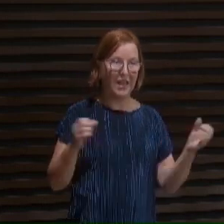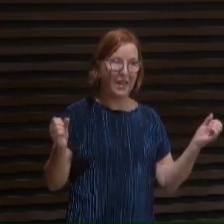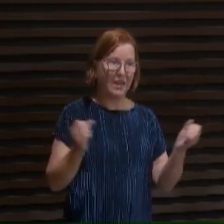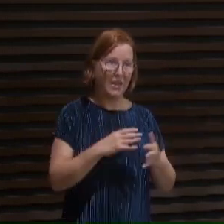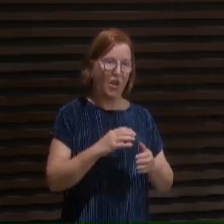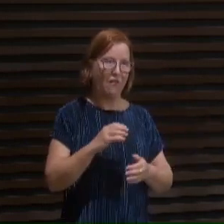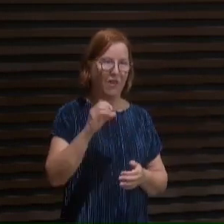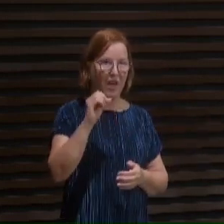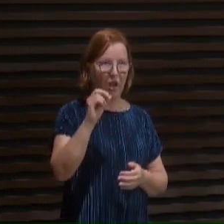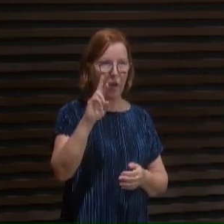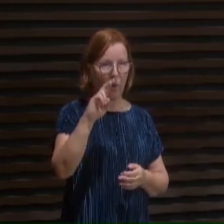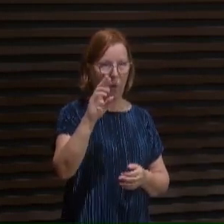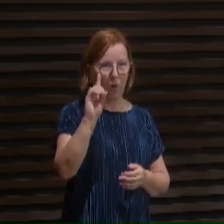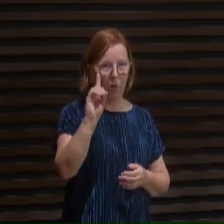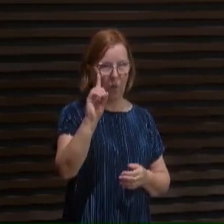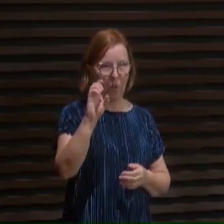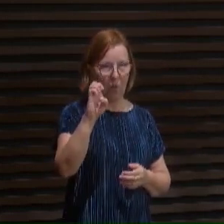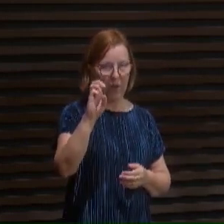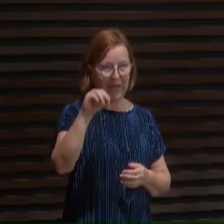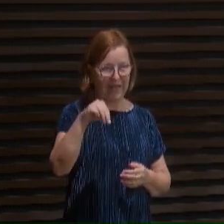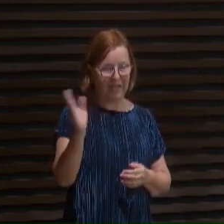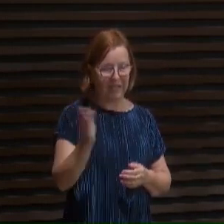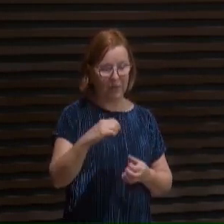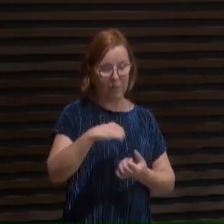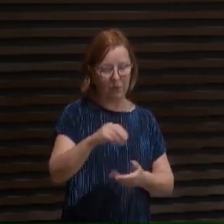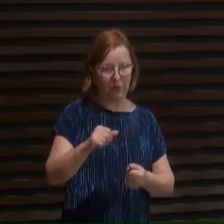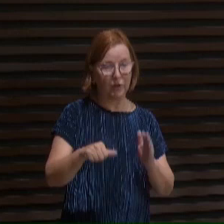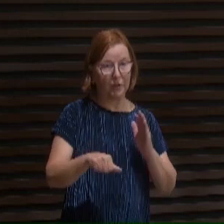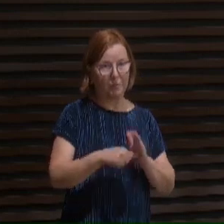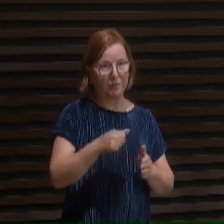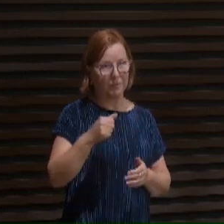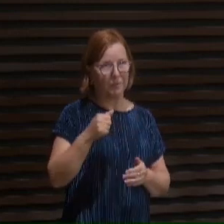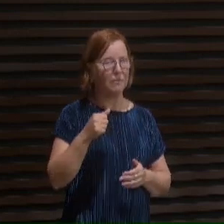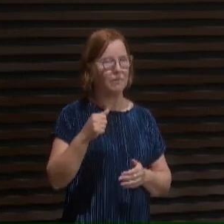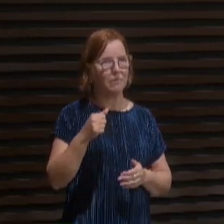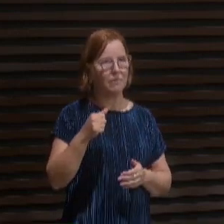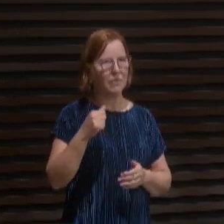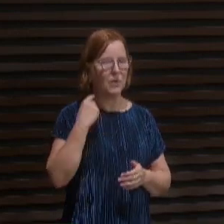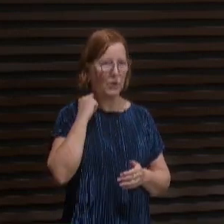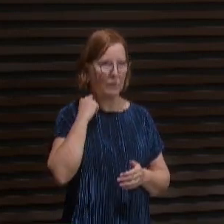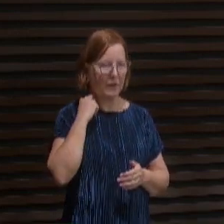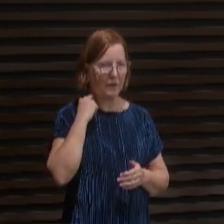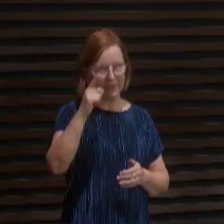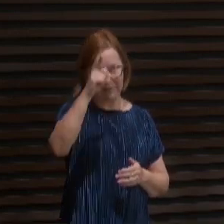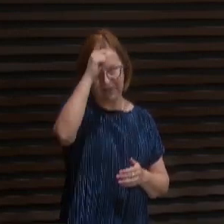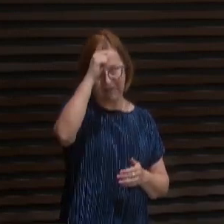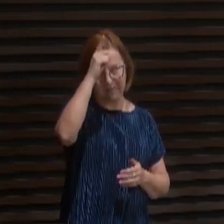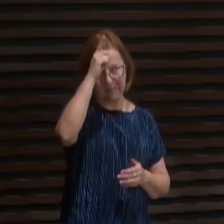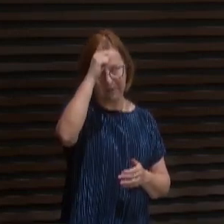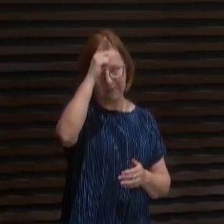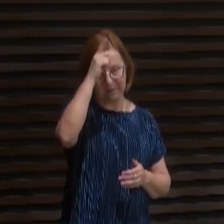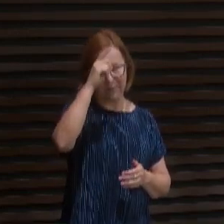mundial, no dia 1º de maio de 1776, lá na Baviera, com